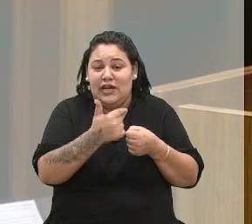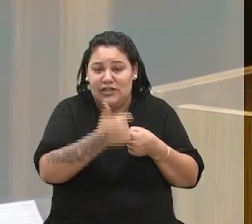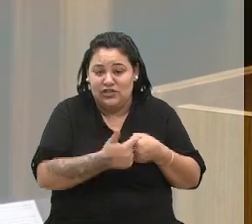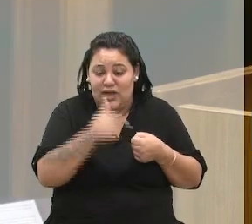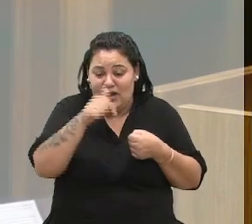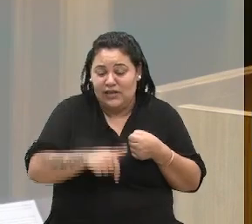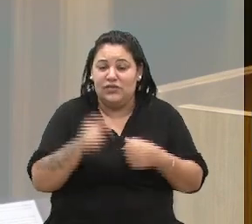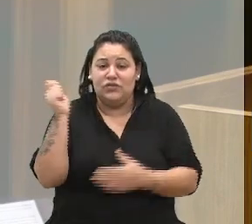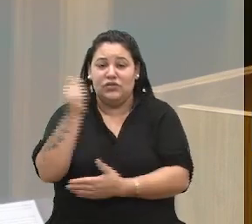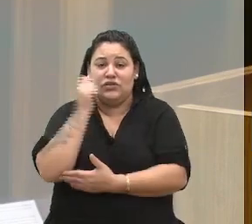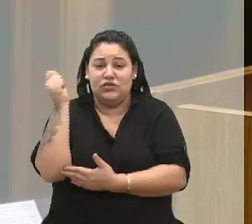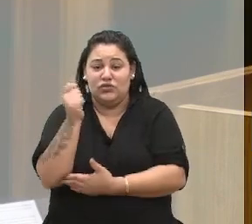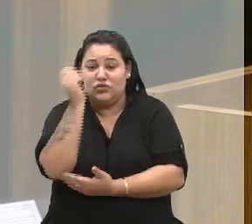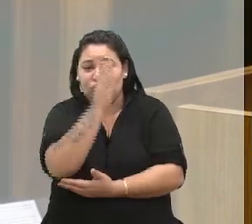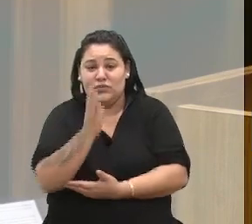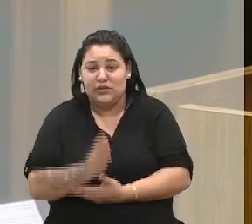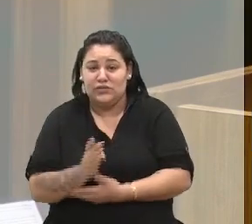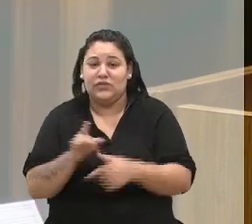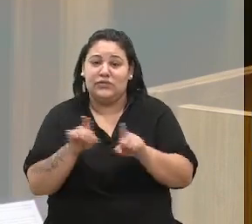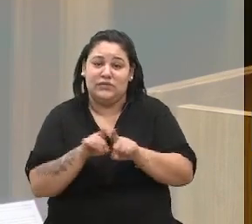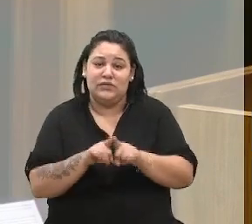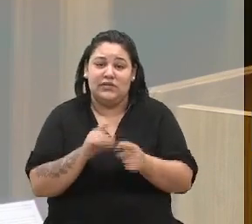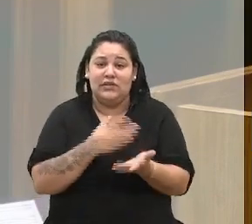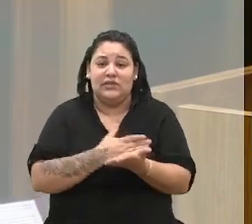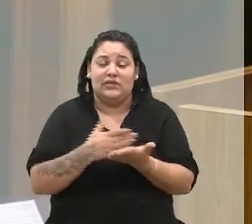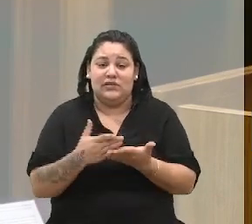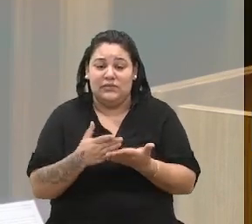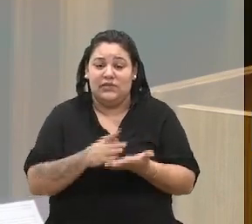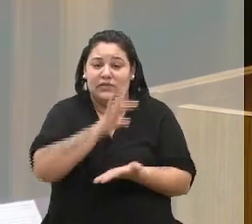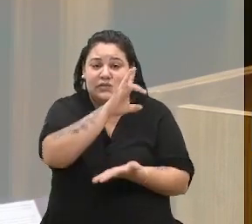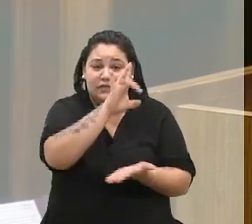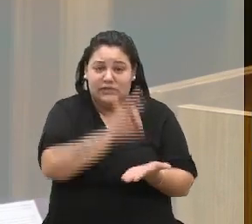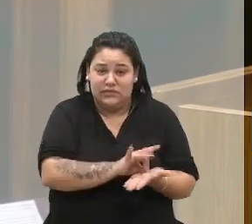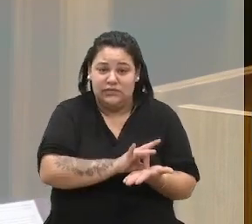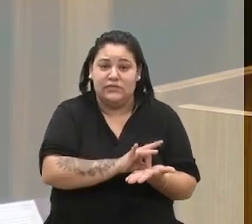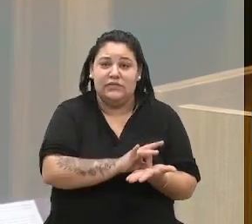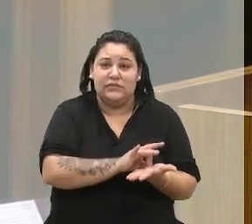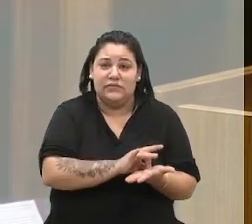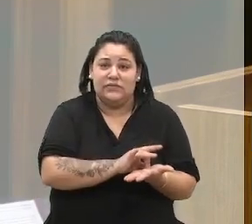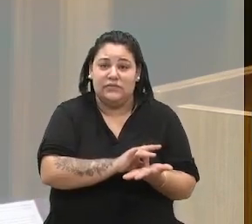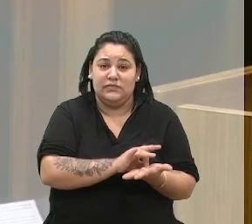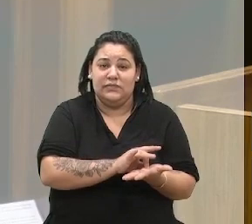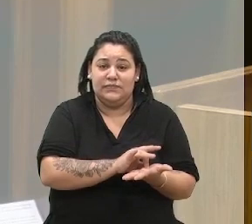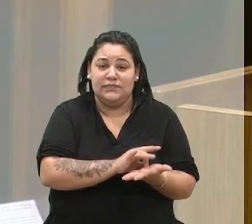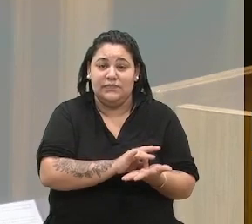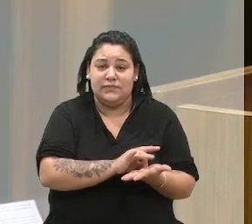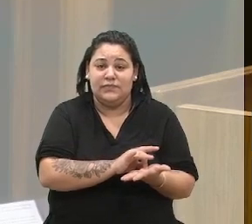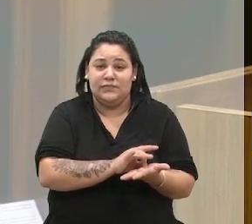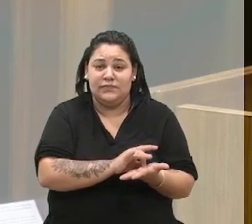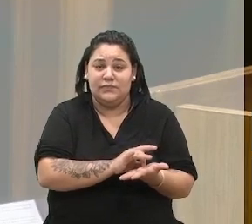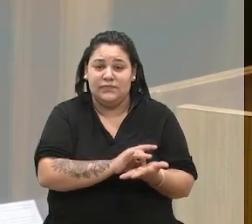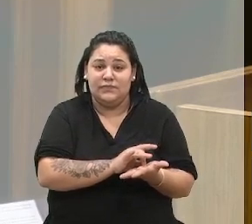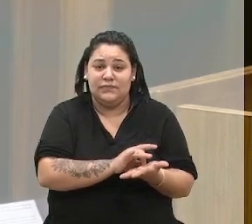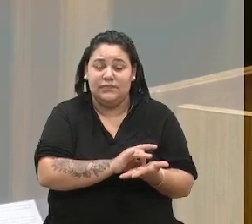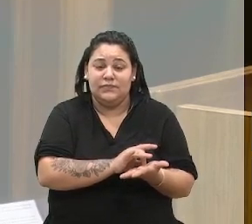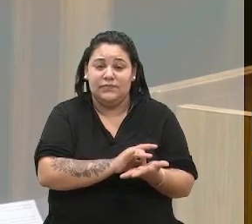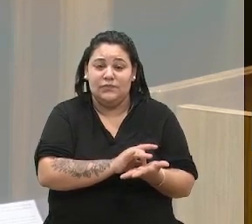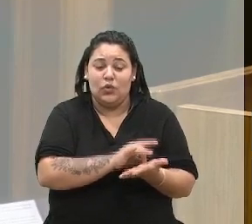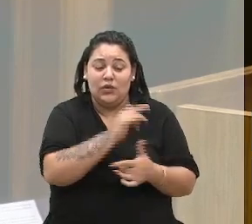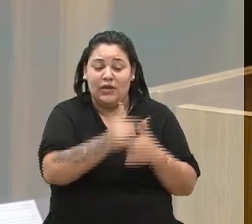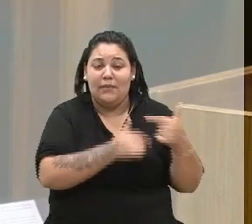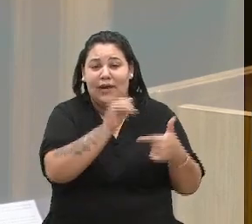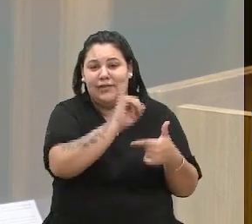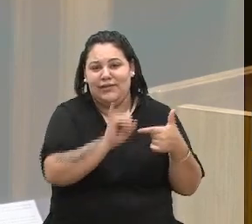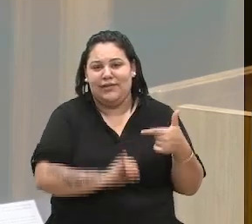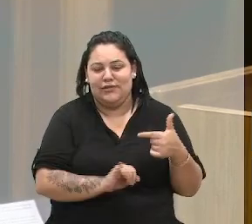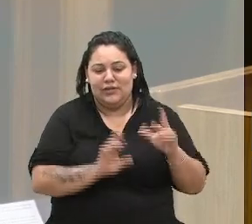Grande do Sul, no Brasil, começa oficialmente com a colonização italiana na região que ocorreu a